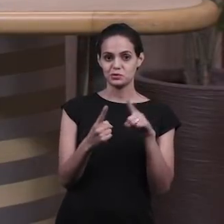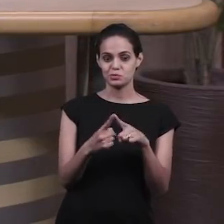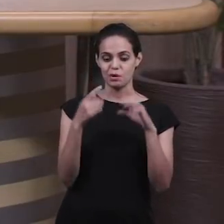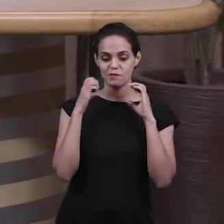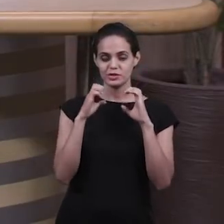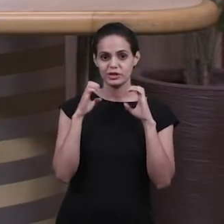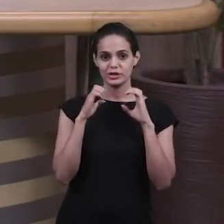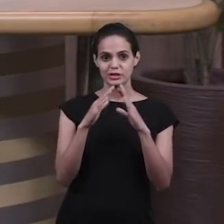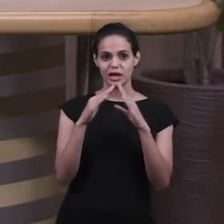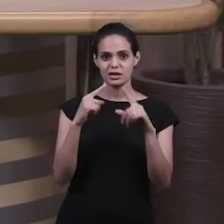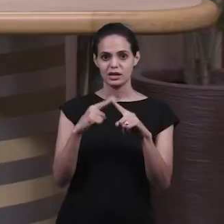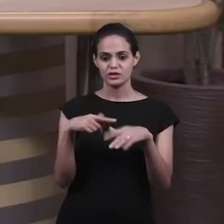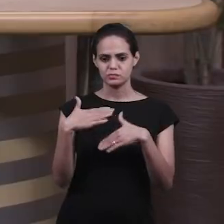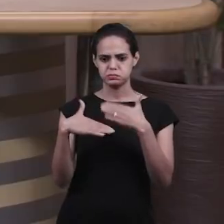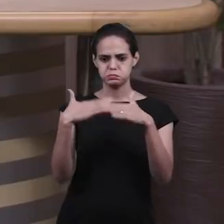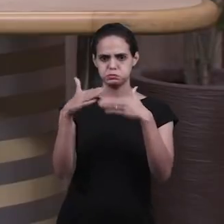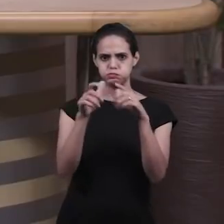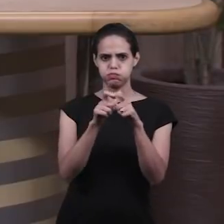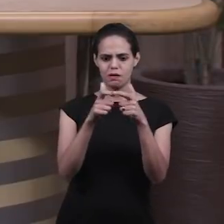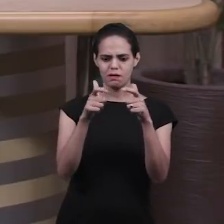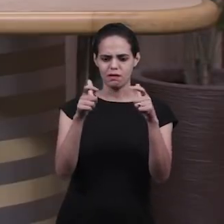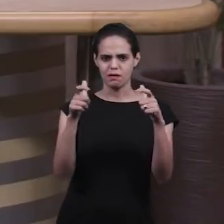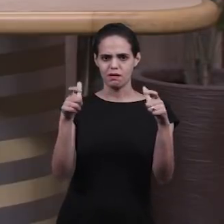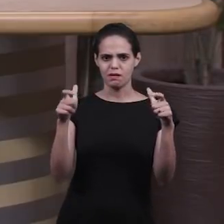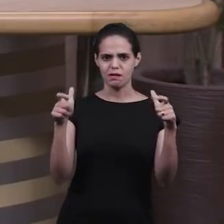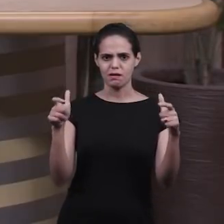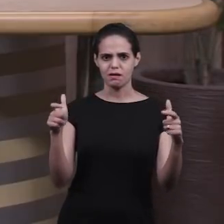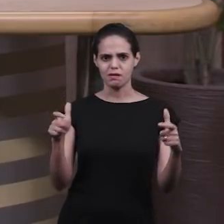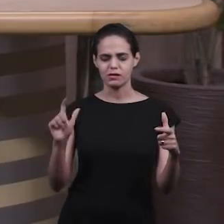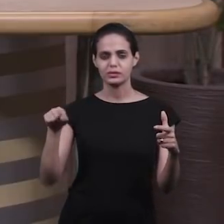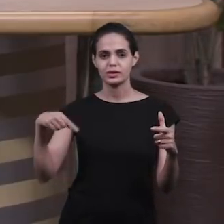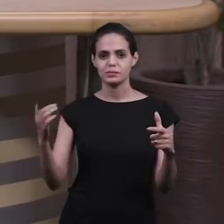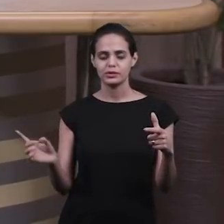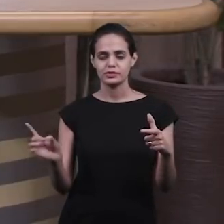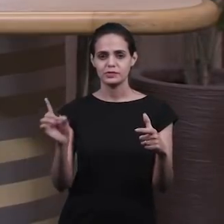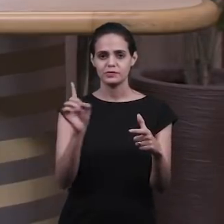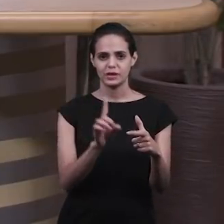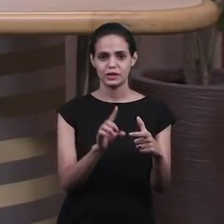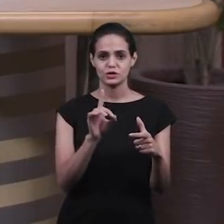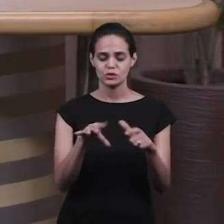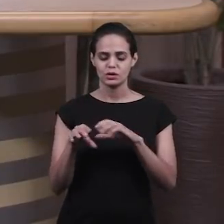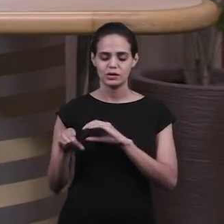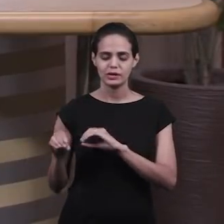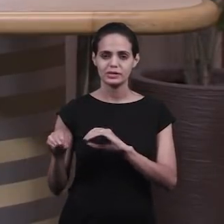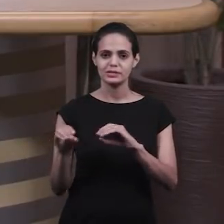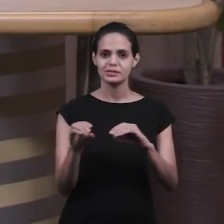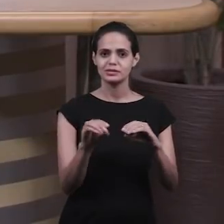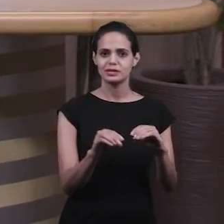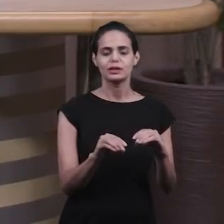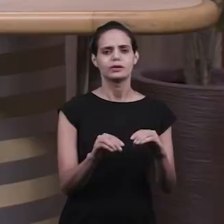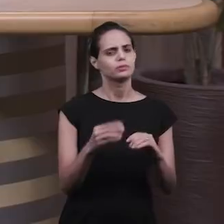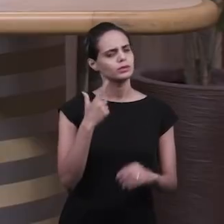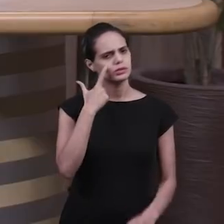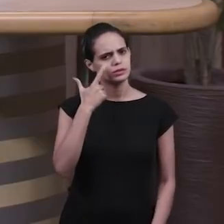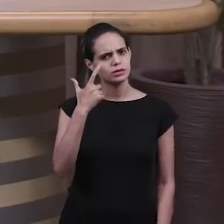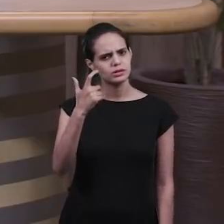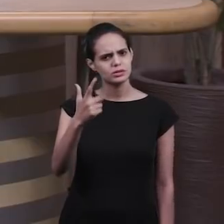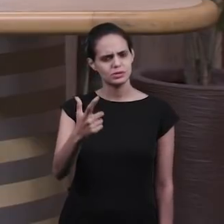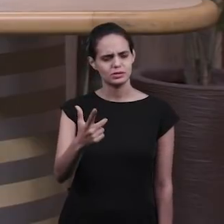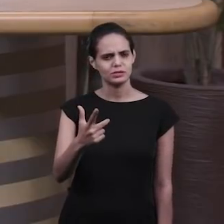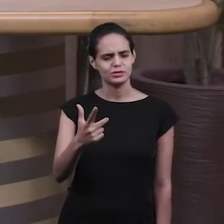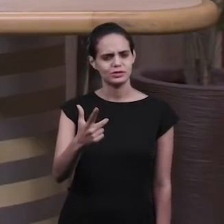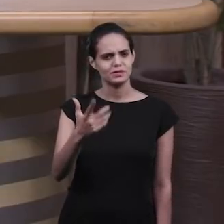um desenvolvimento, depois você acrescentava ali um outro só com a característica de ensino. Isso foi muito interessante,